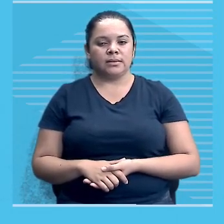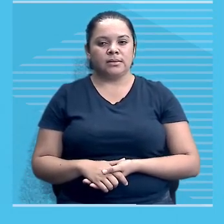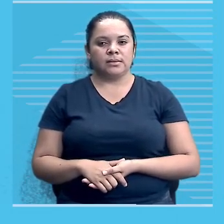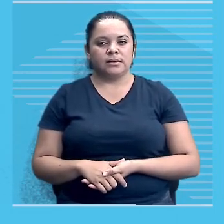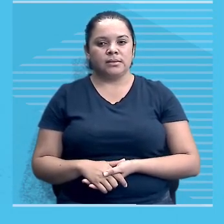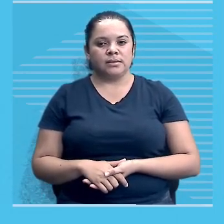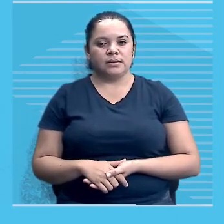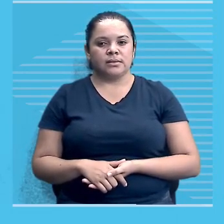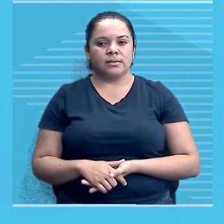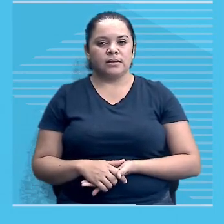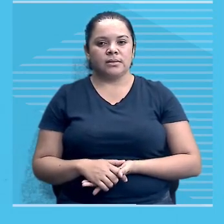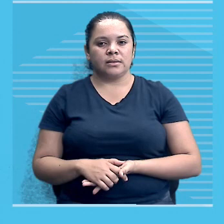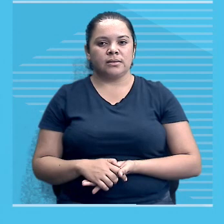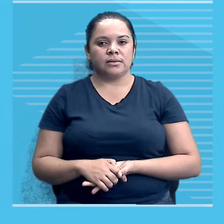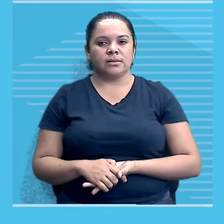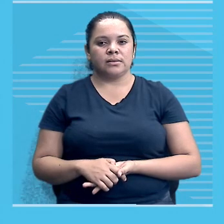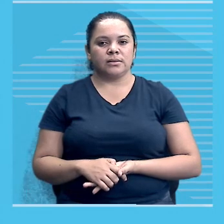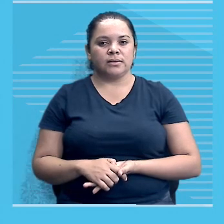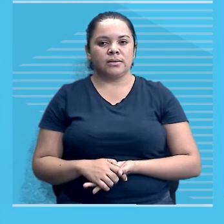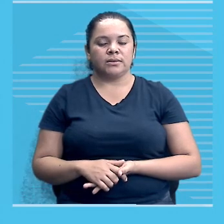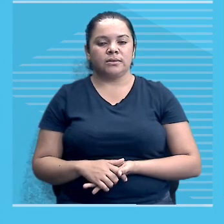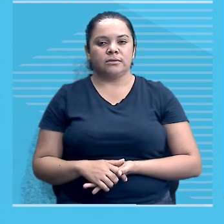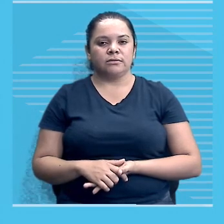me diz aí para mim